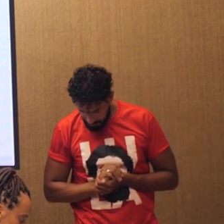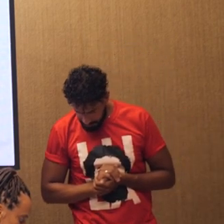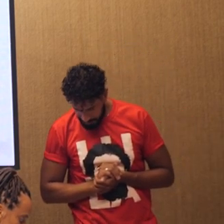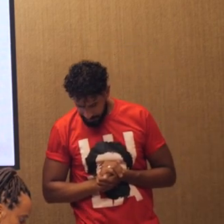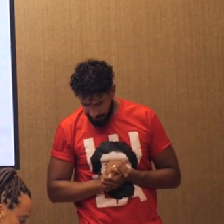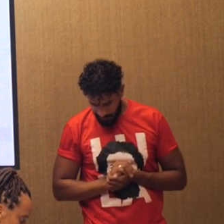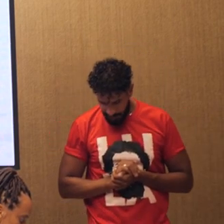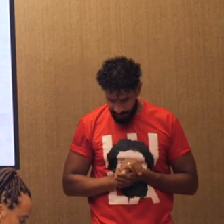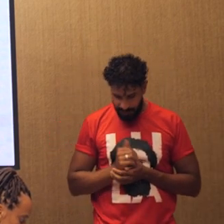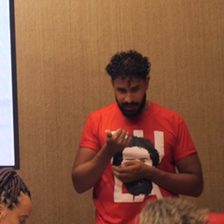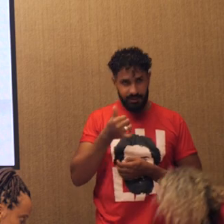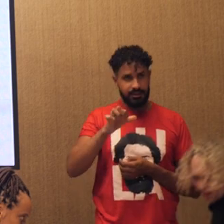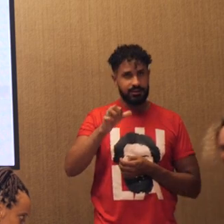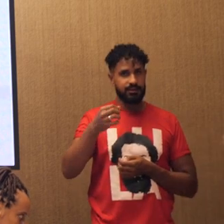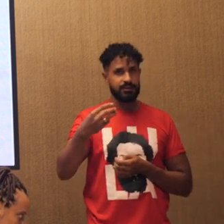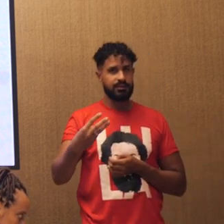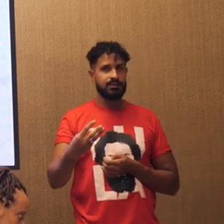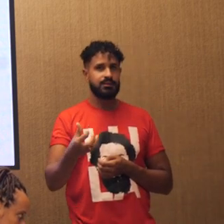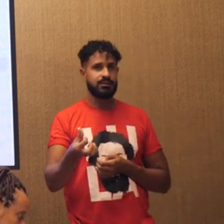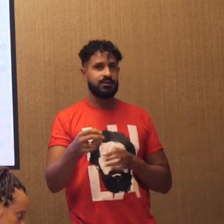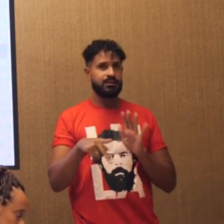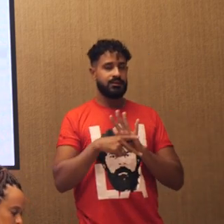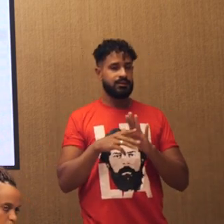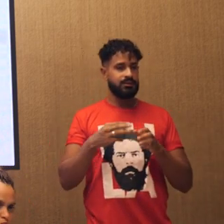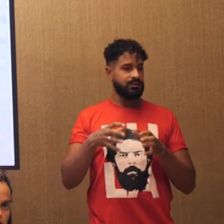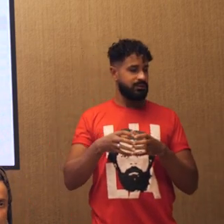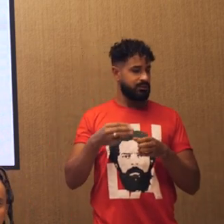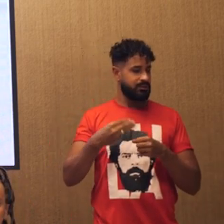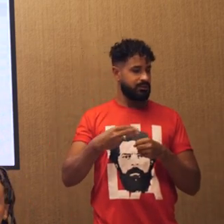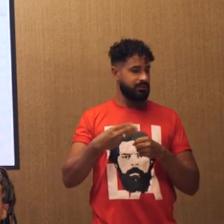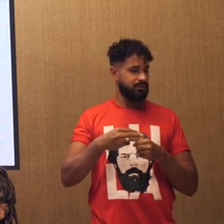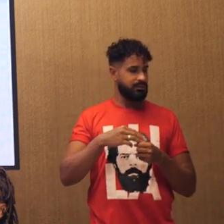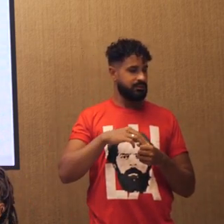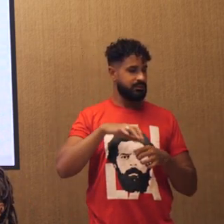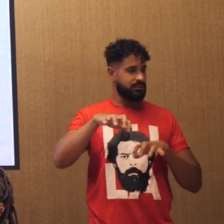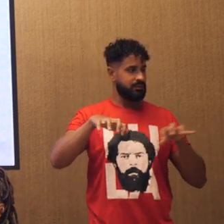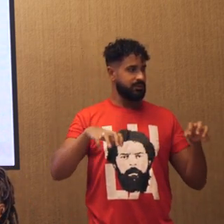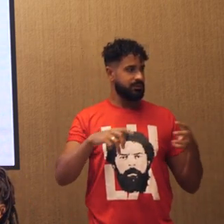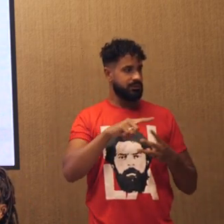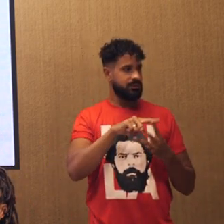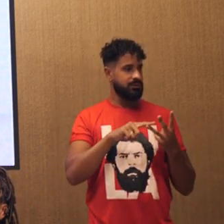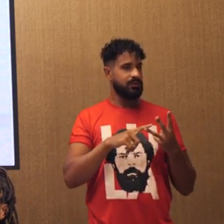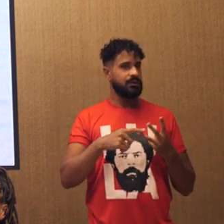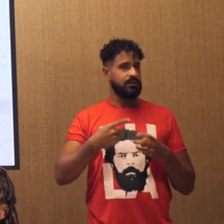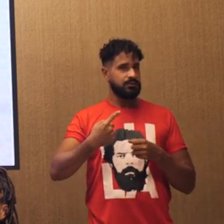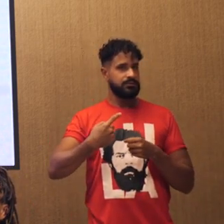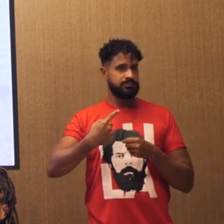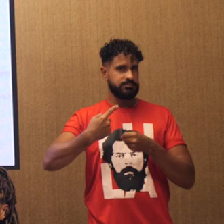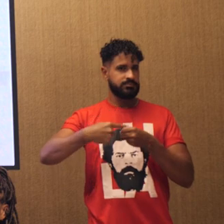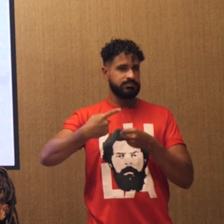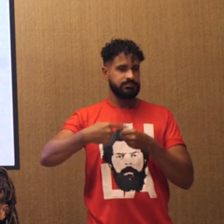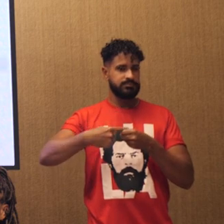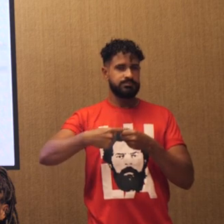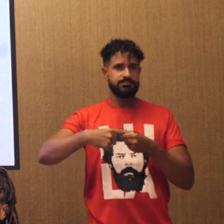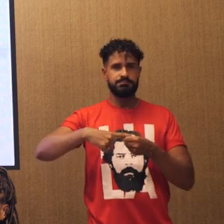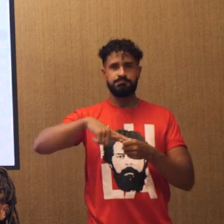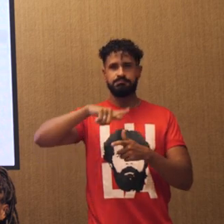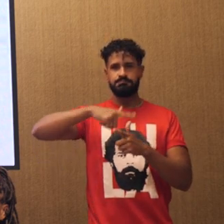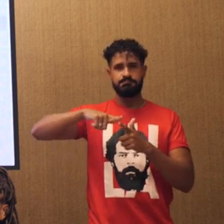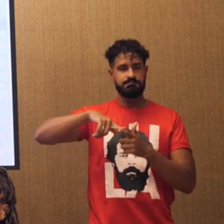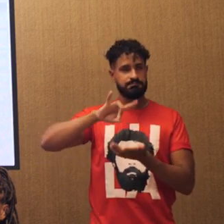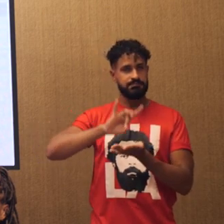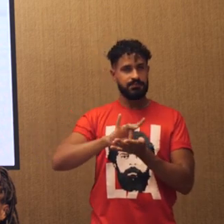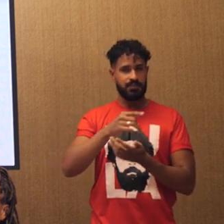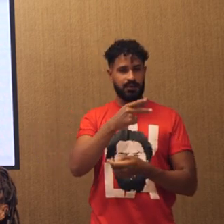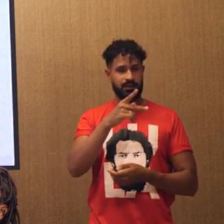1996, o grupo dominante do município se dividiu em três. A cidade estava um verdadeiro caos. O PT